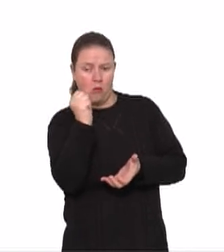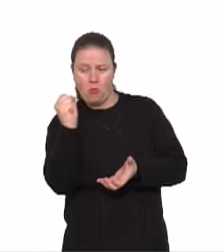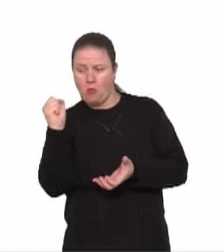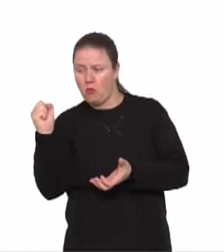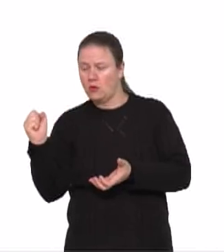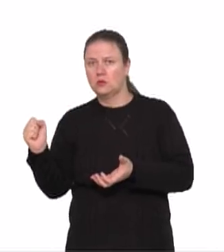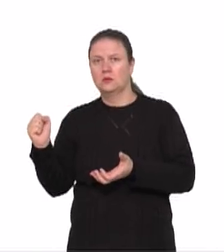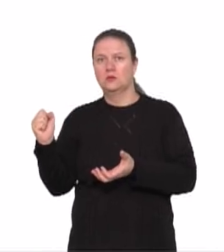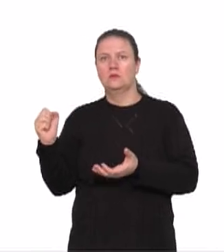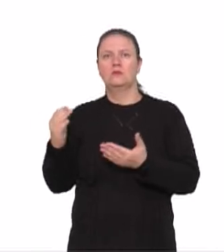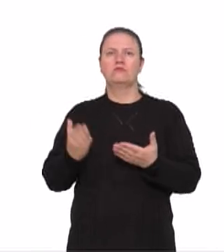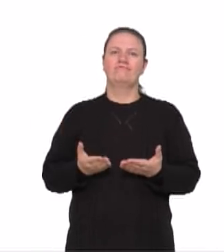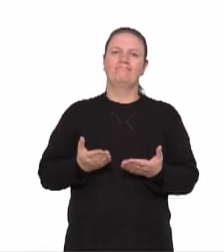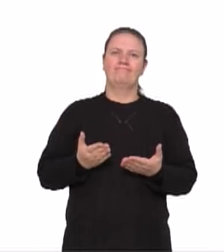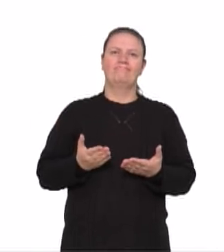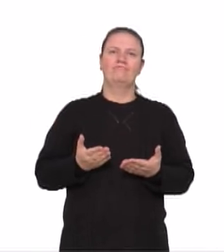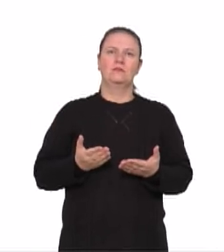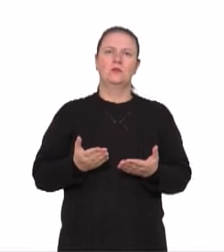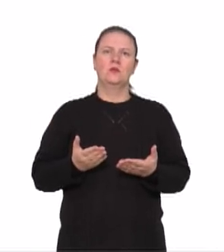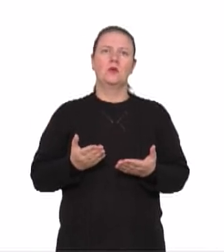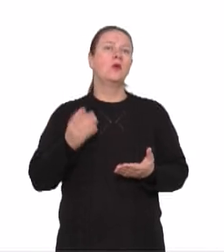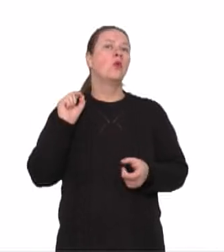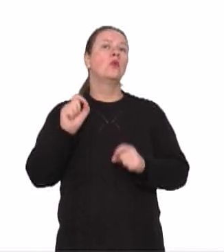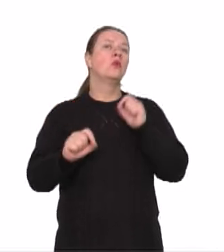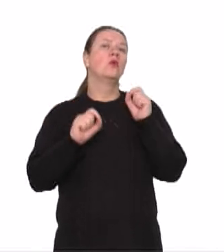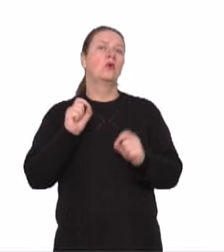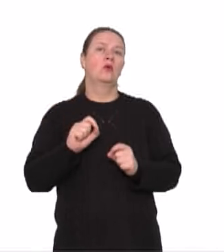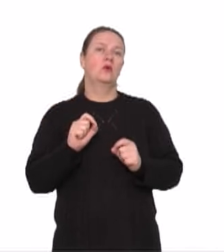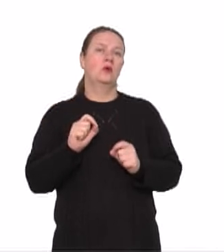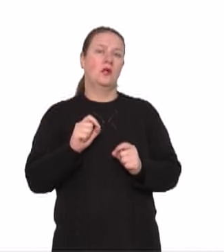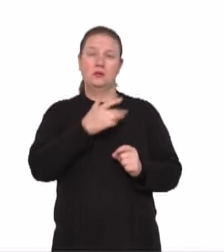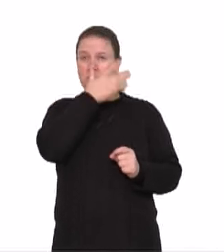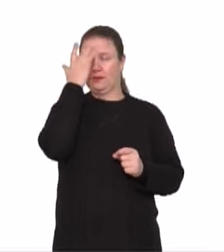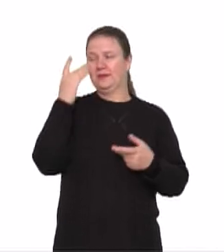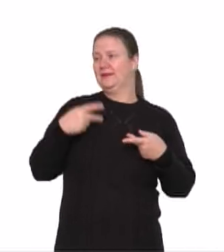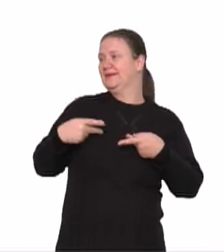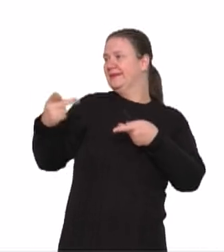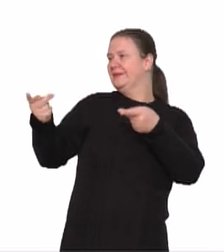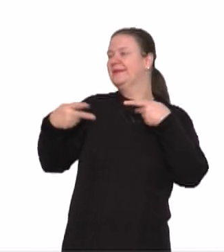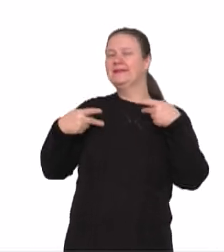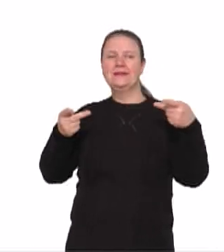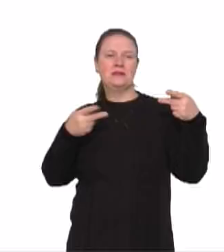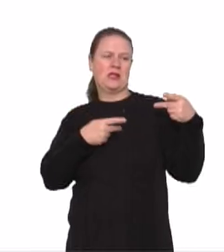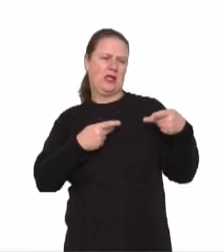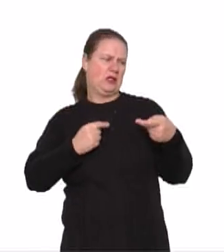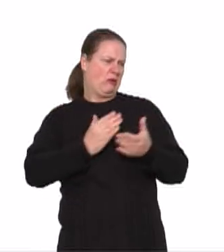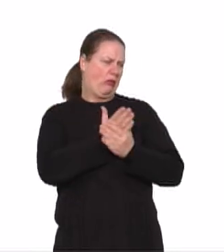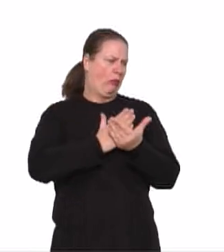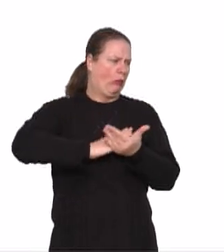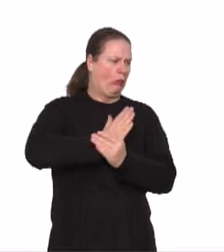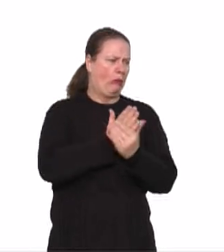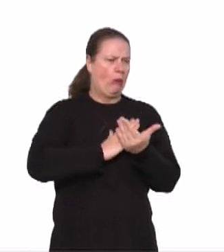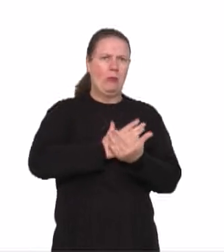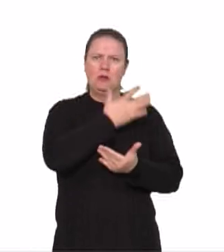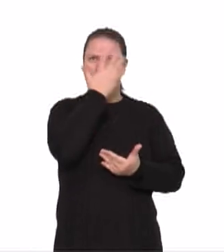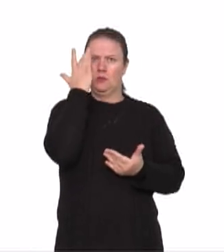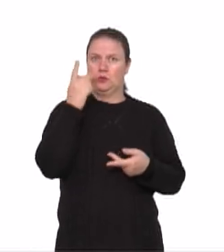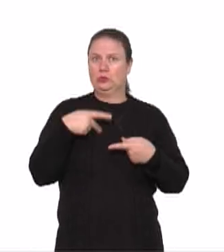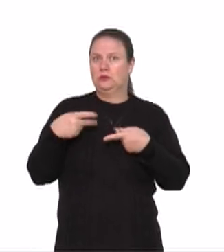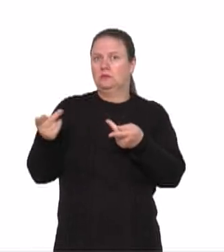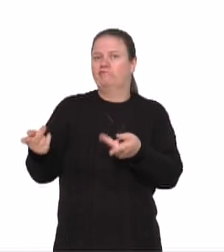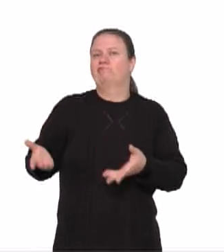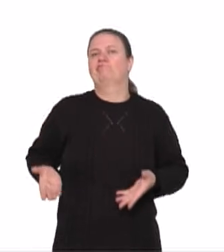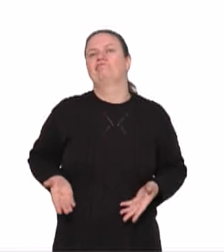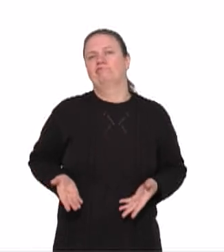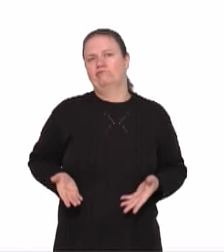autoridades para poder, de repente, agradar os turistas, enfim, né? Para não incomodar os turistas. Então, foi feito